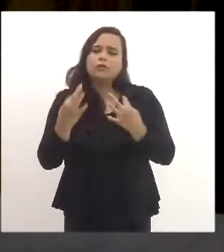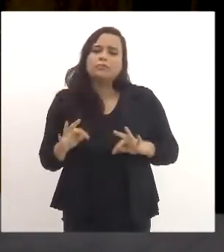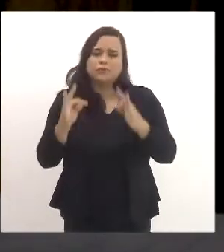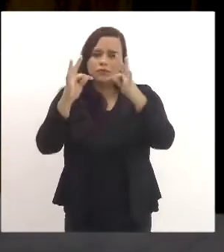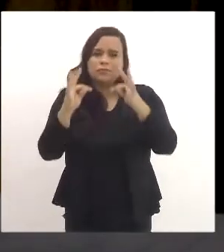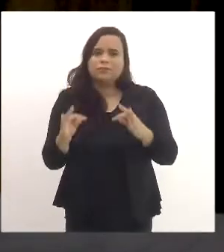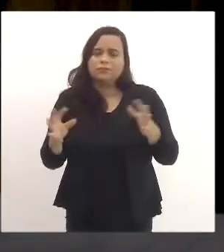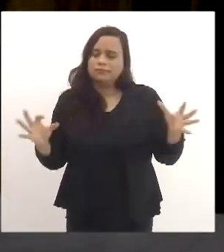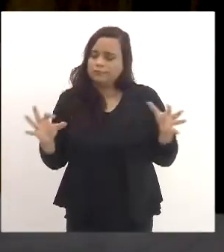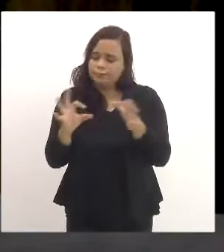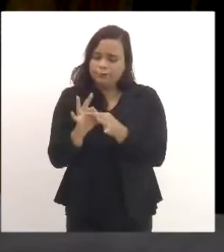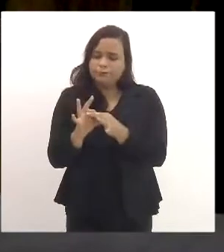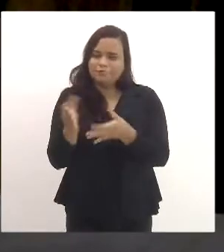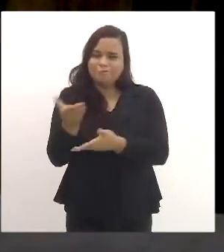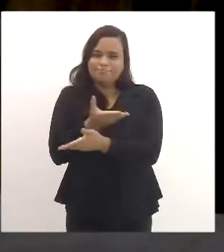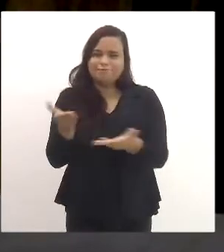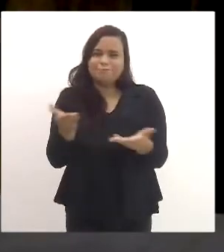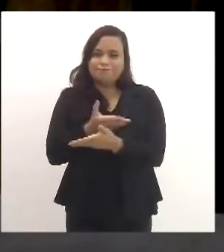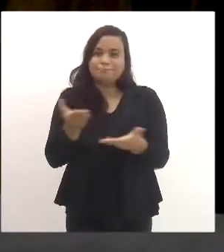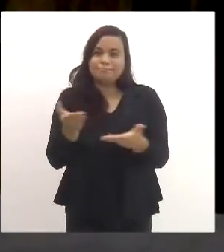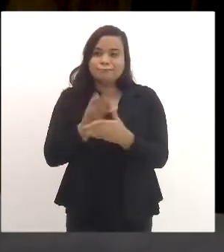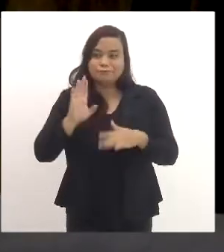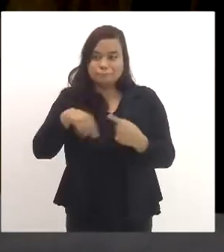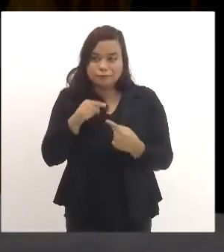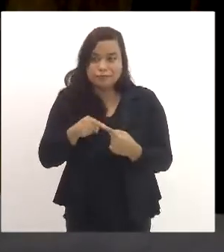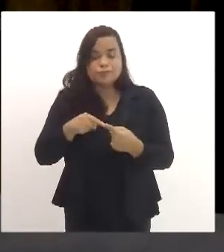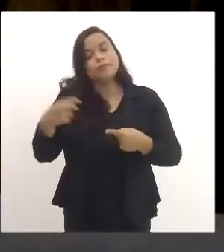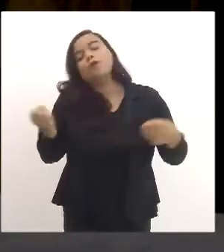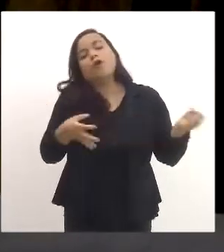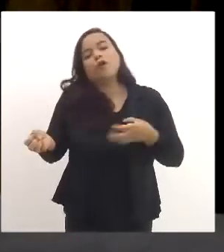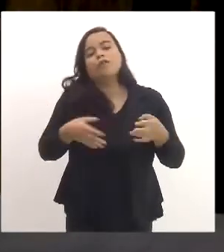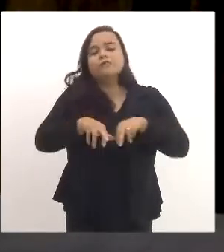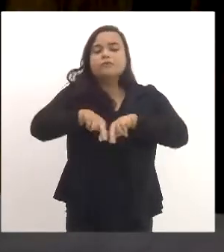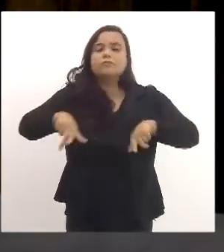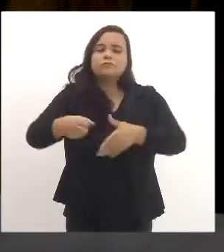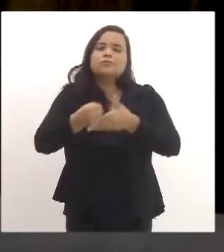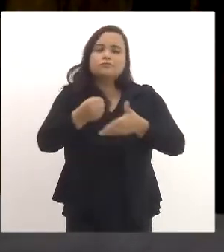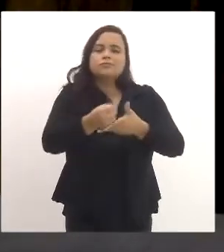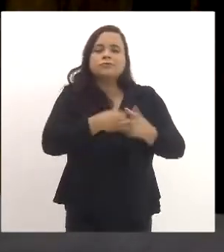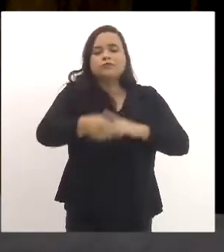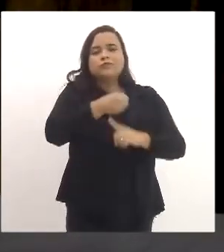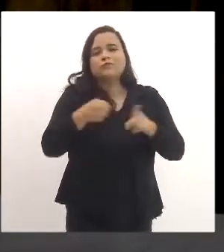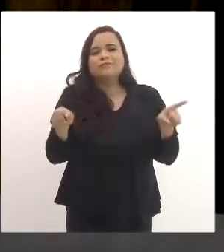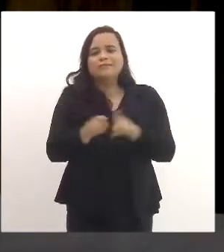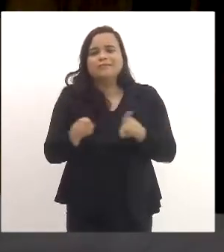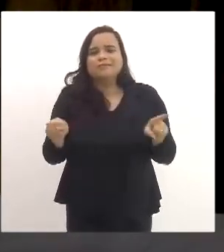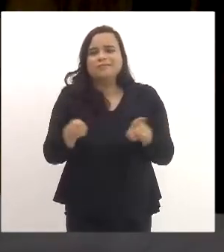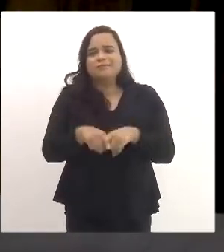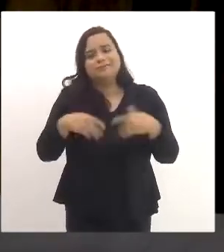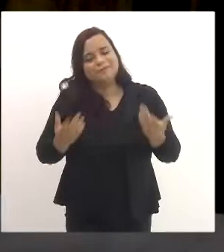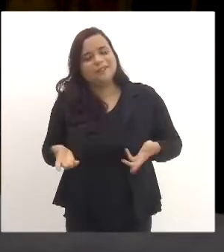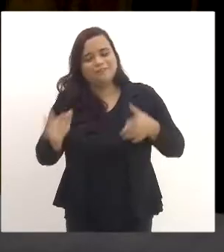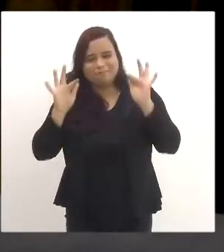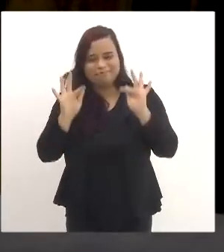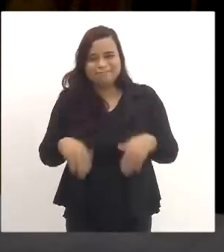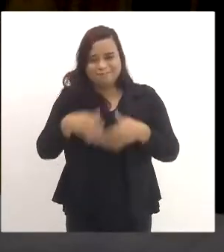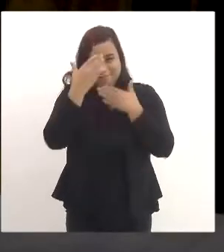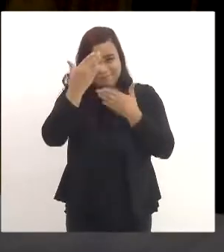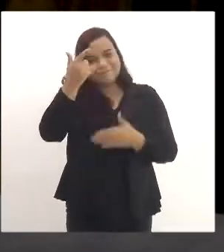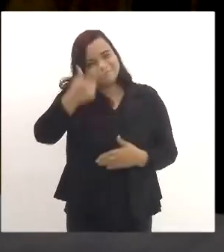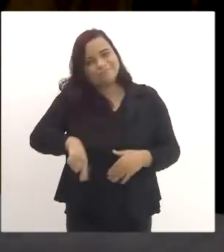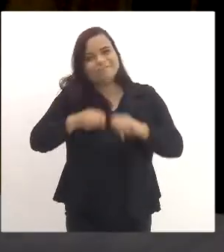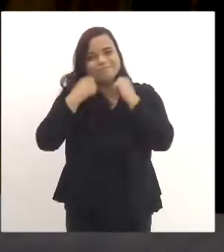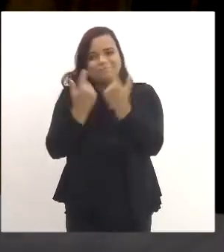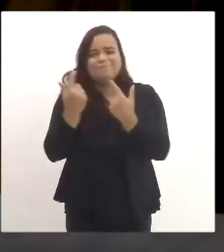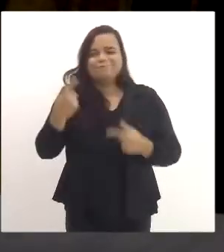de mãos dadas para a almejada inovação e inovação social. Termino mais uma vez agradecendo à